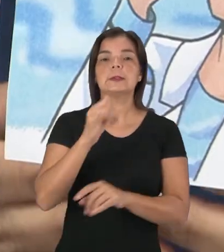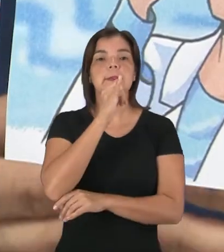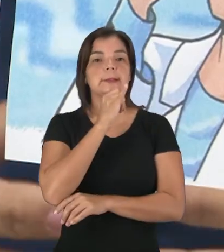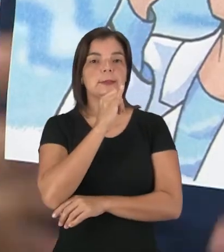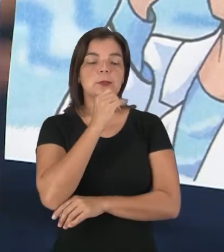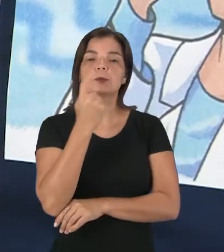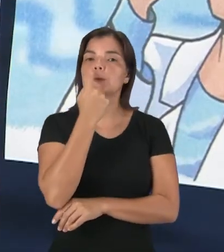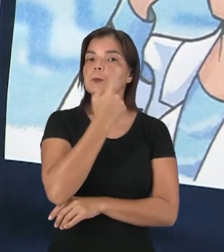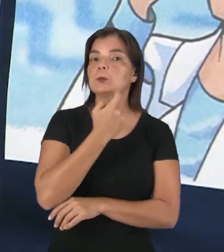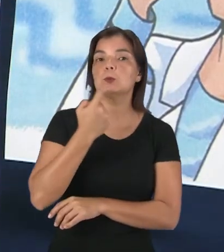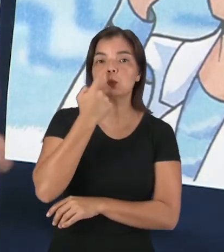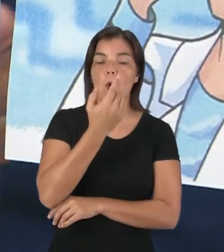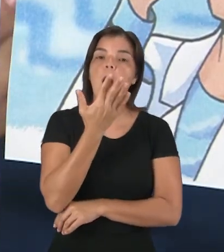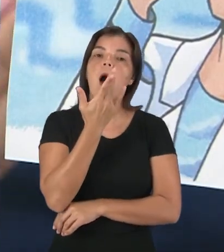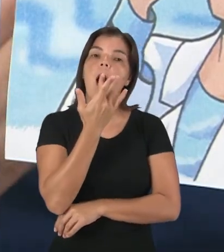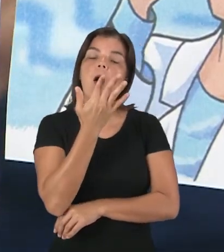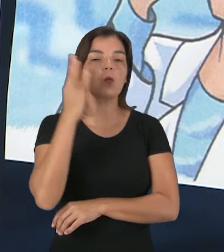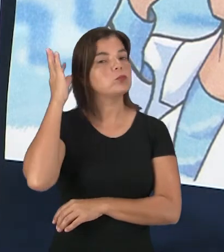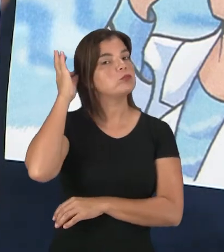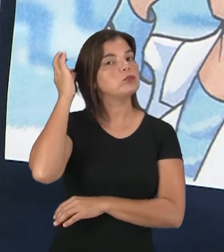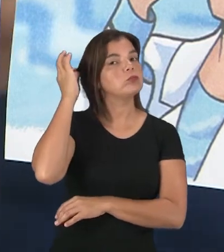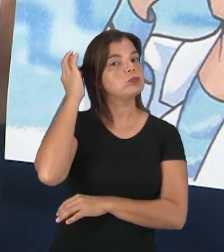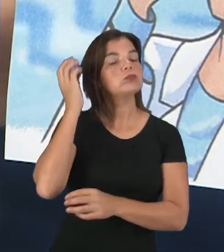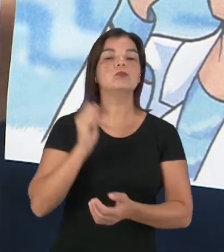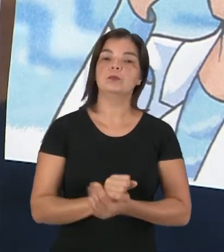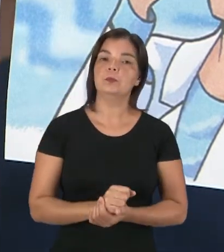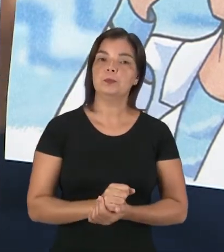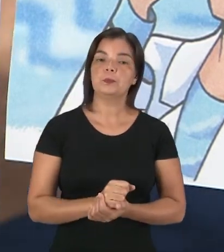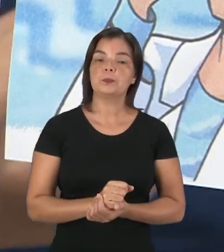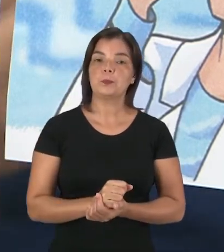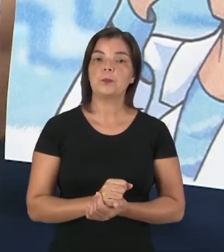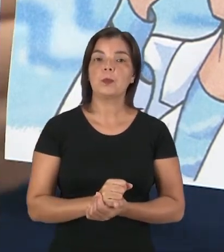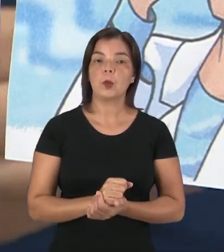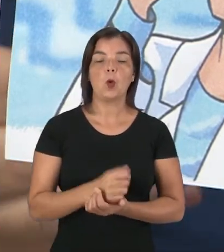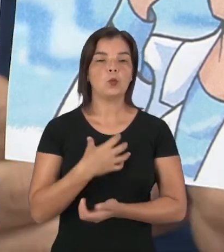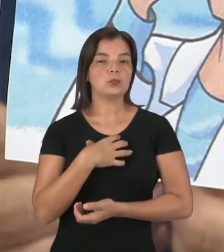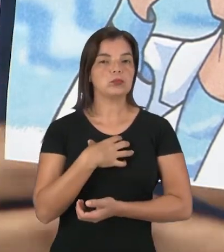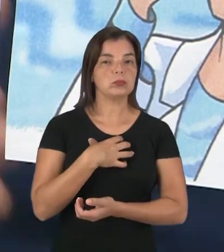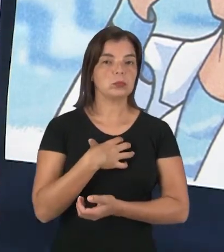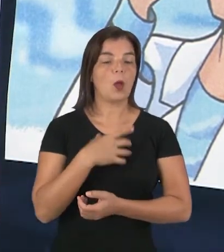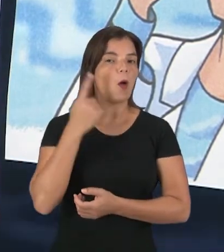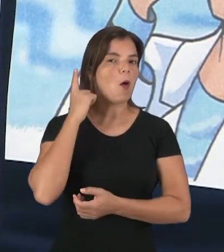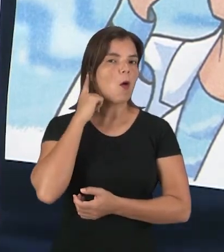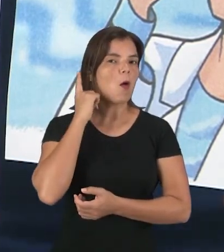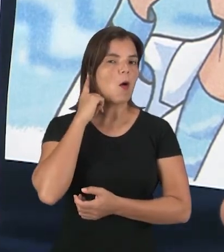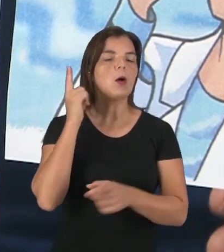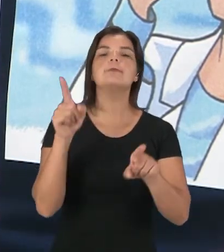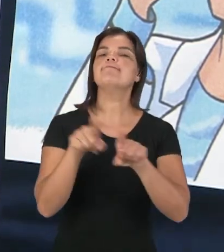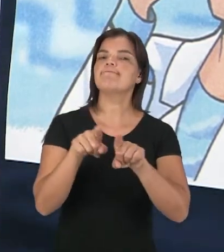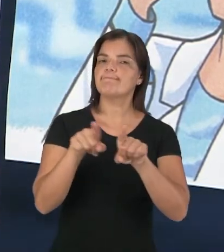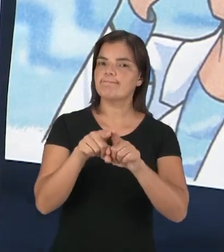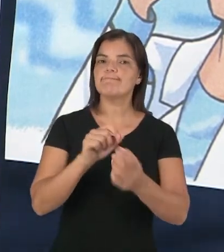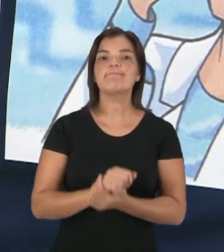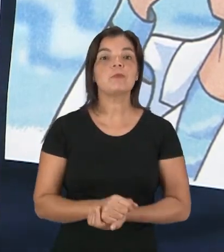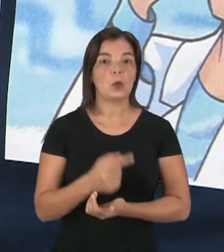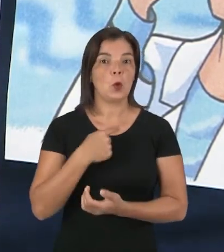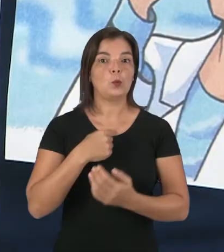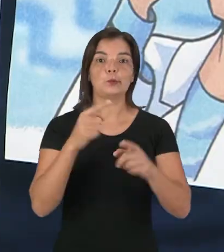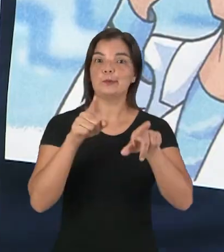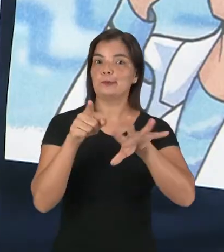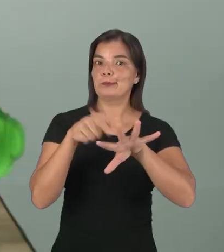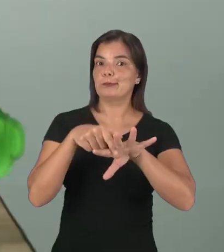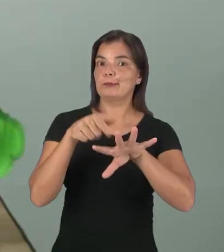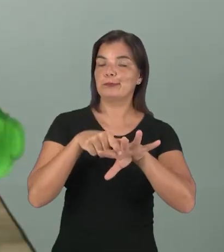como os seus dentes, como a cor dos seus cabelos, o estilo da sua orelha e o mais interessante, os seus